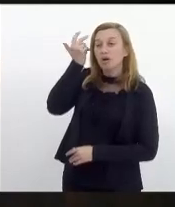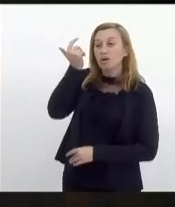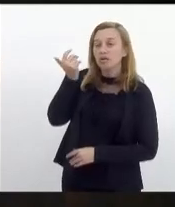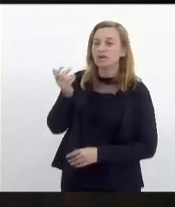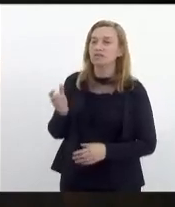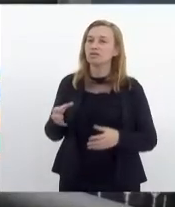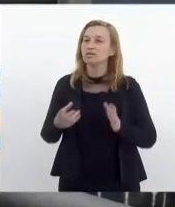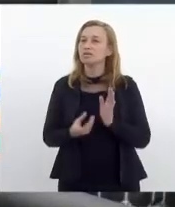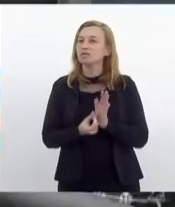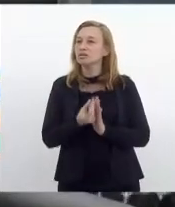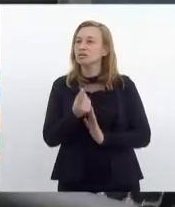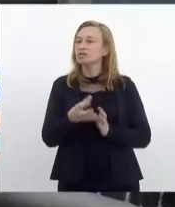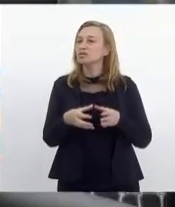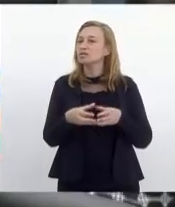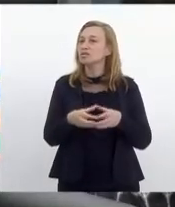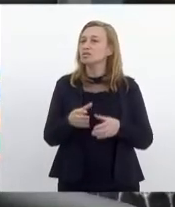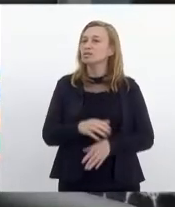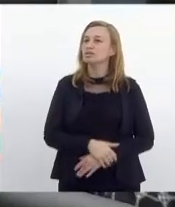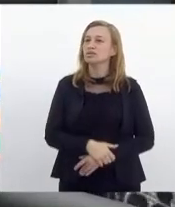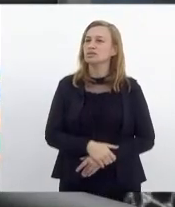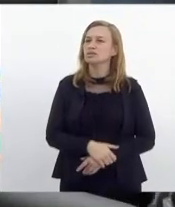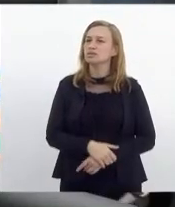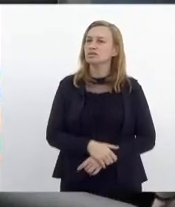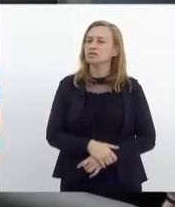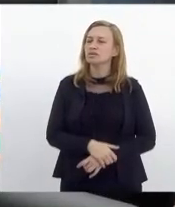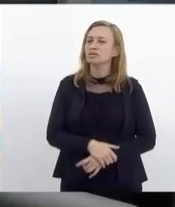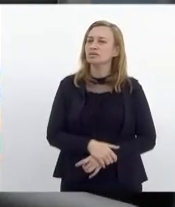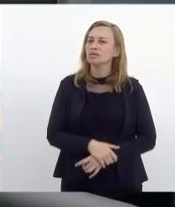Comissão de Orçamento. Eliomar, Luiz.